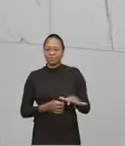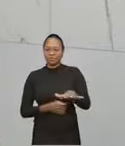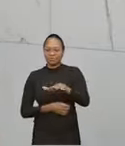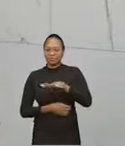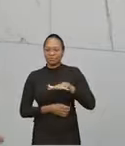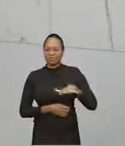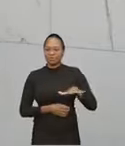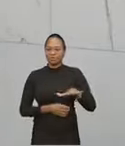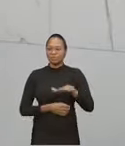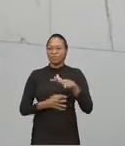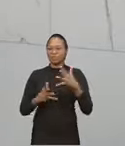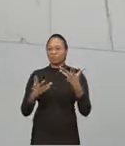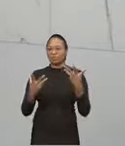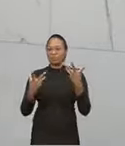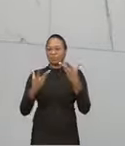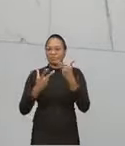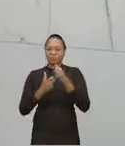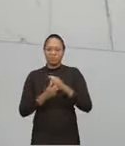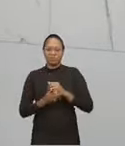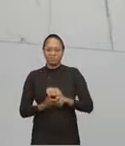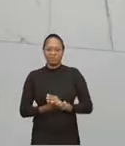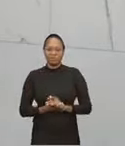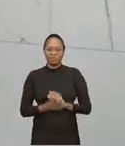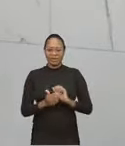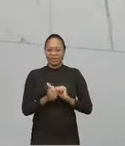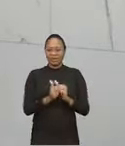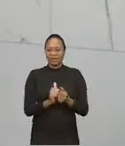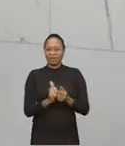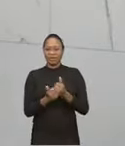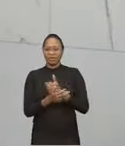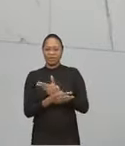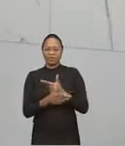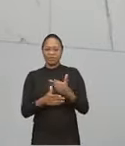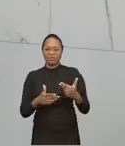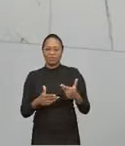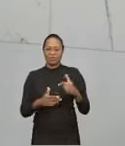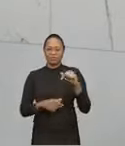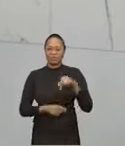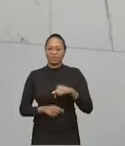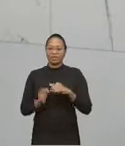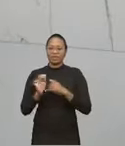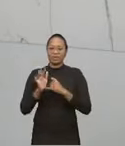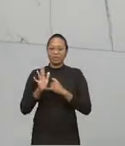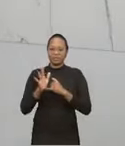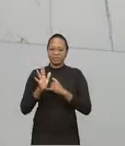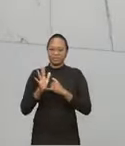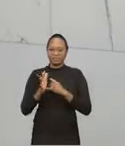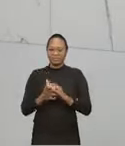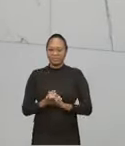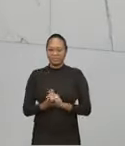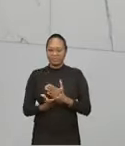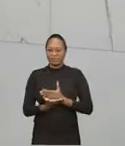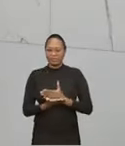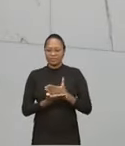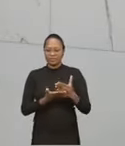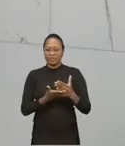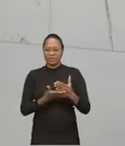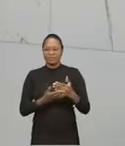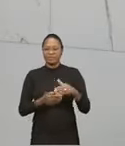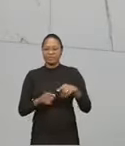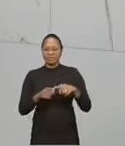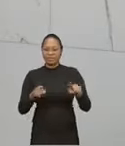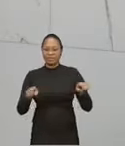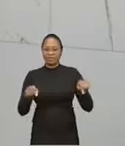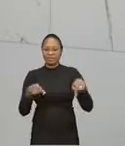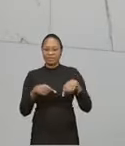tudo bonito, que tem muito esporte em Camaçari. Eu vou começar falando pelo campo de areia, Zumar, que está